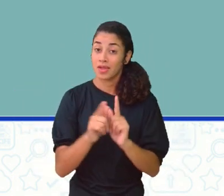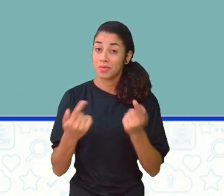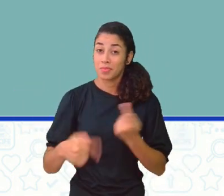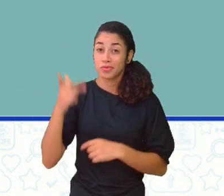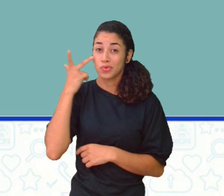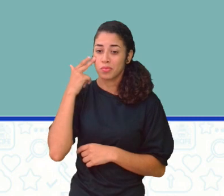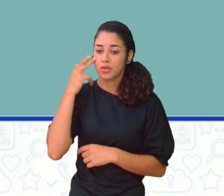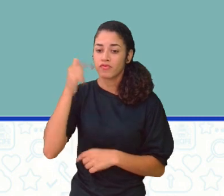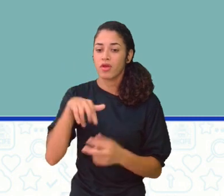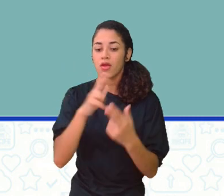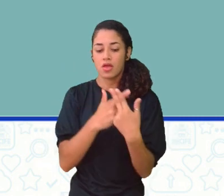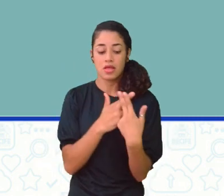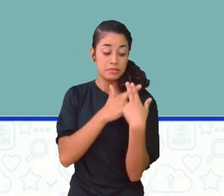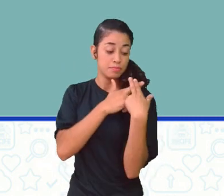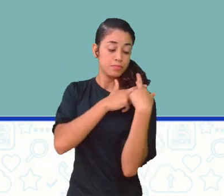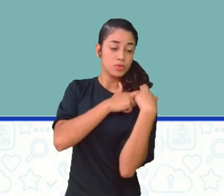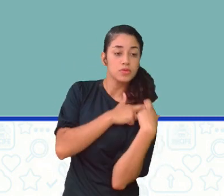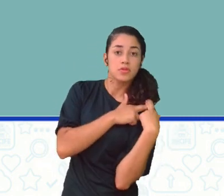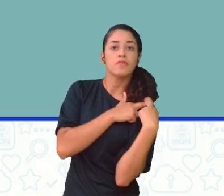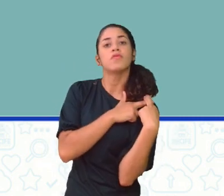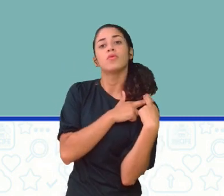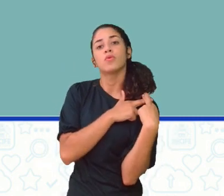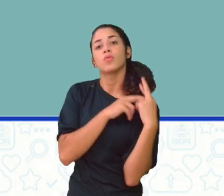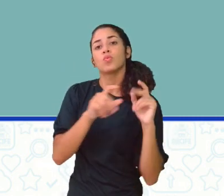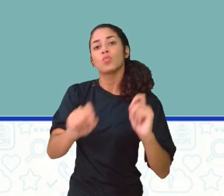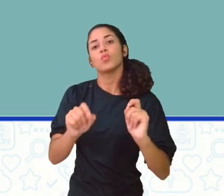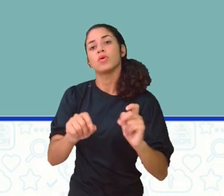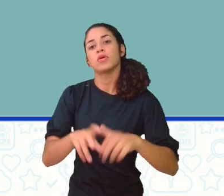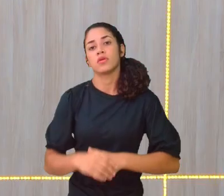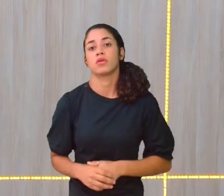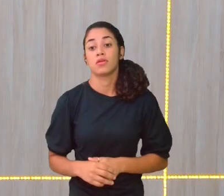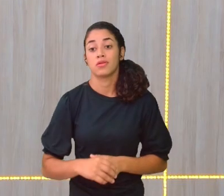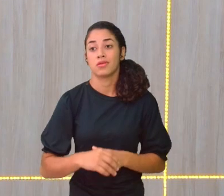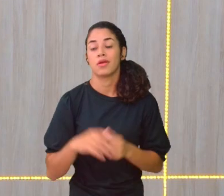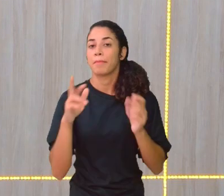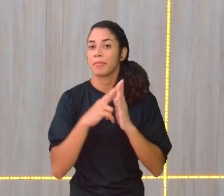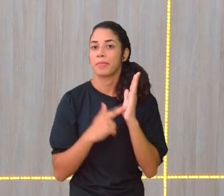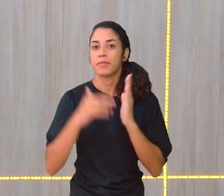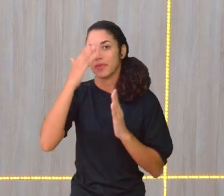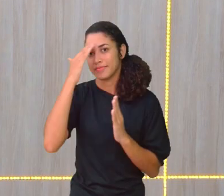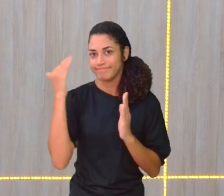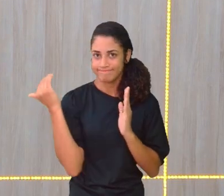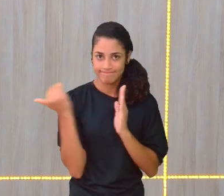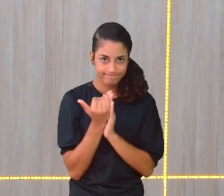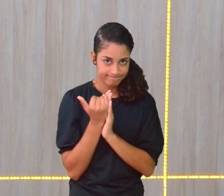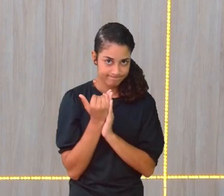é responsável, como eu falei, não é? Por esse padrão, tá?